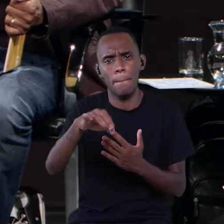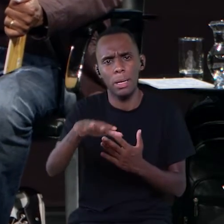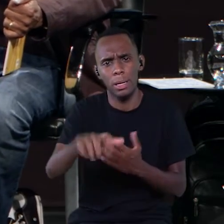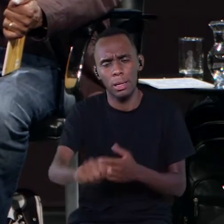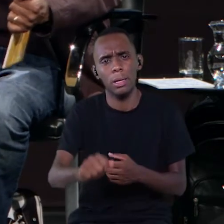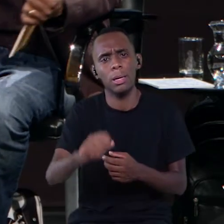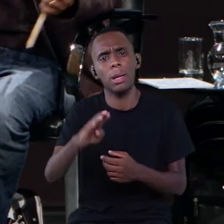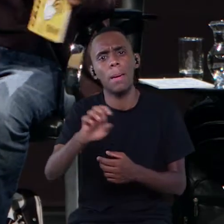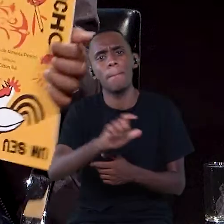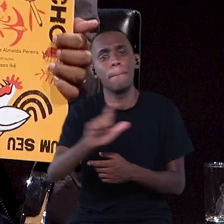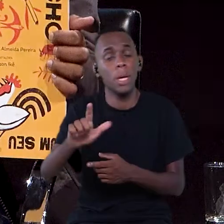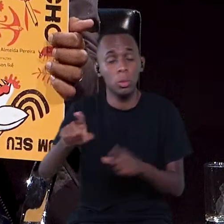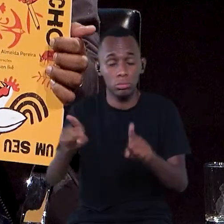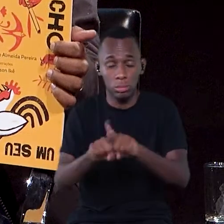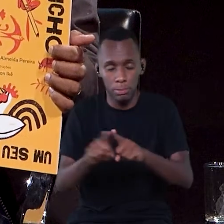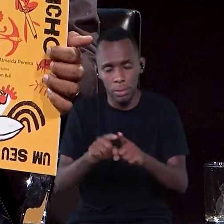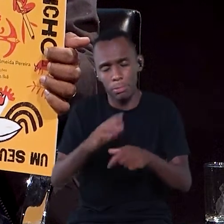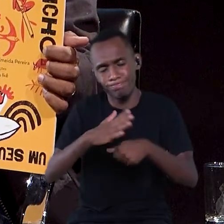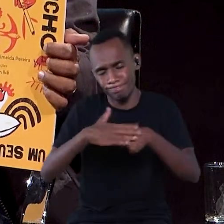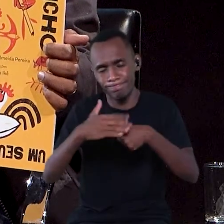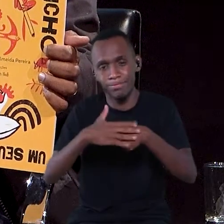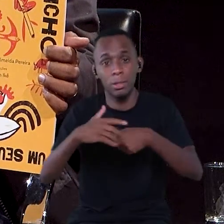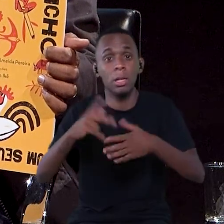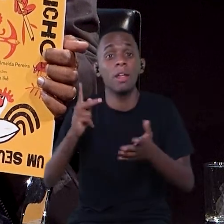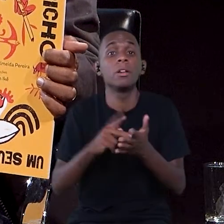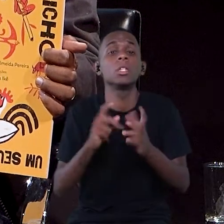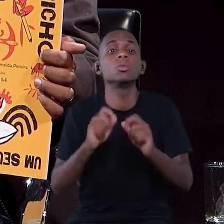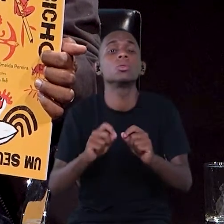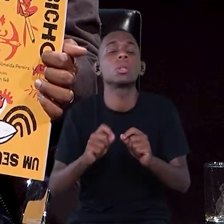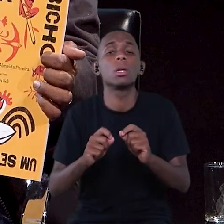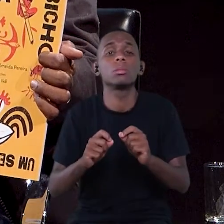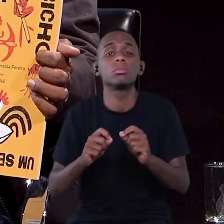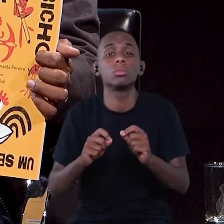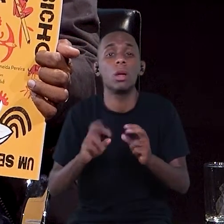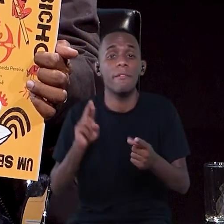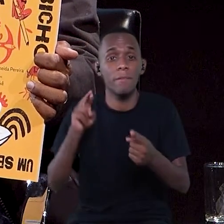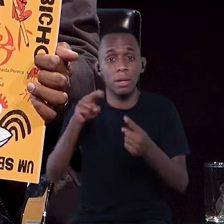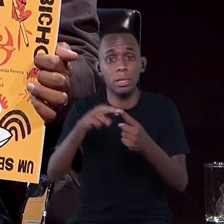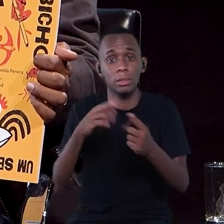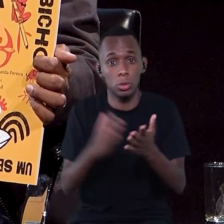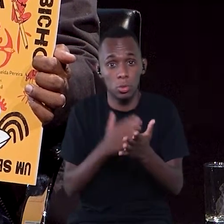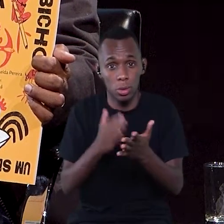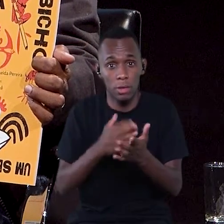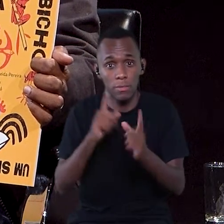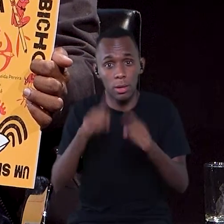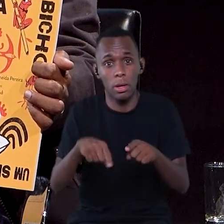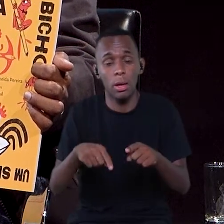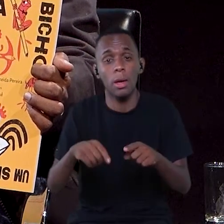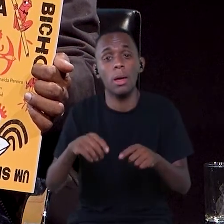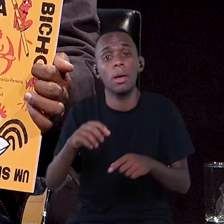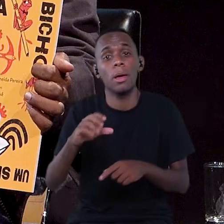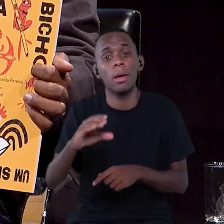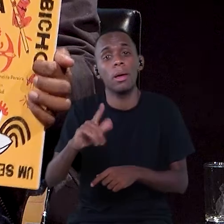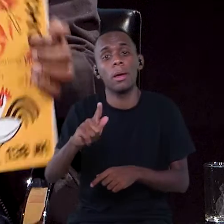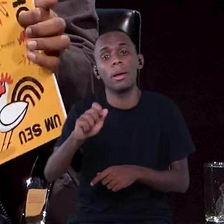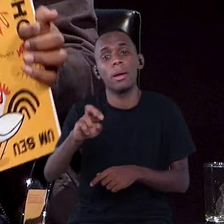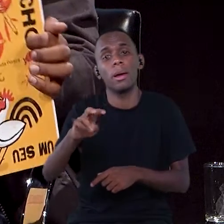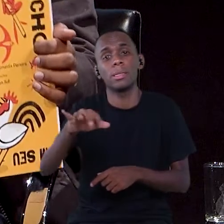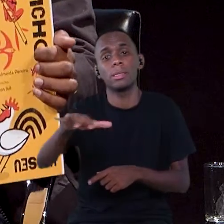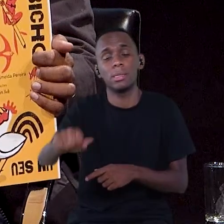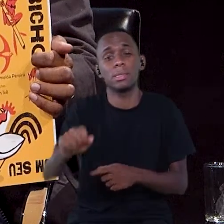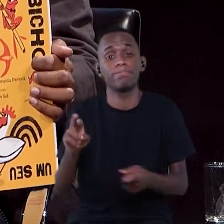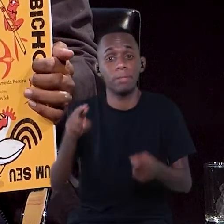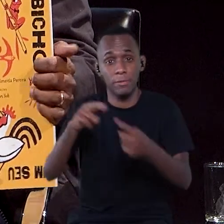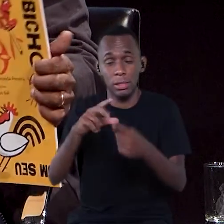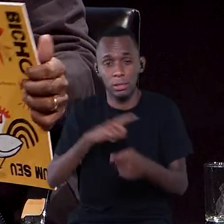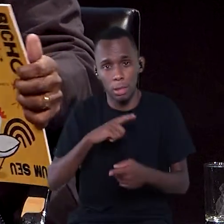todas, né, pelo carinho. É, na verdade, um livro que tem como referência a poética do Garcia Lorca. É o meu primeiro livro